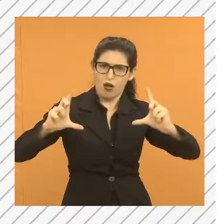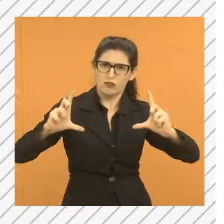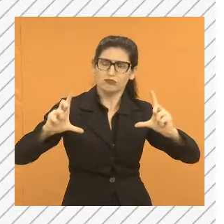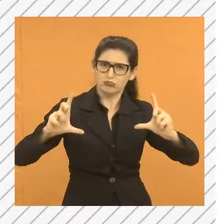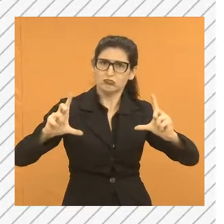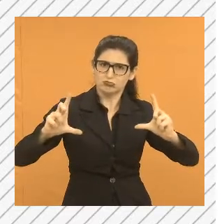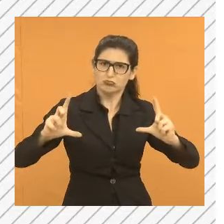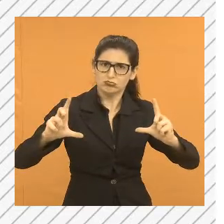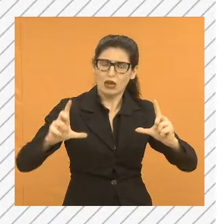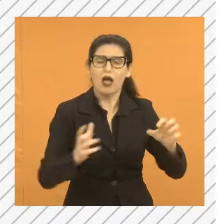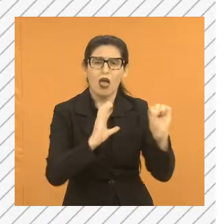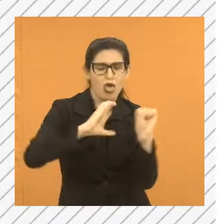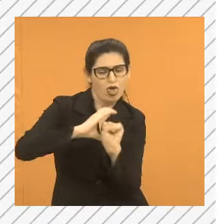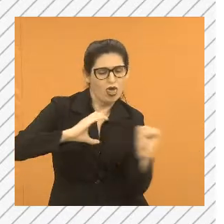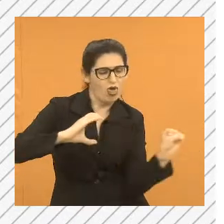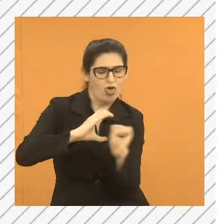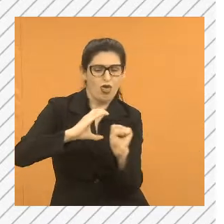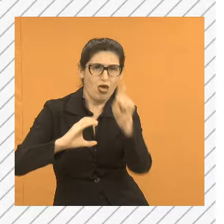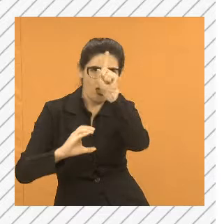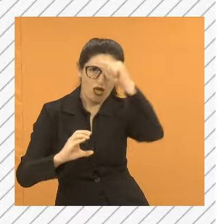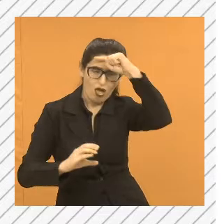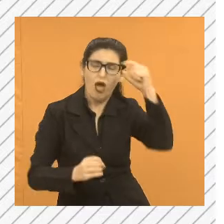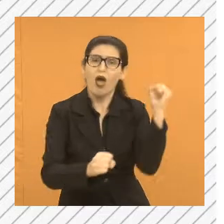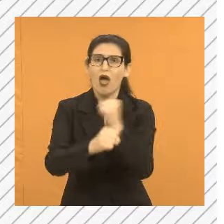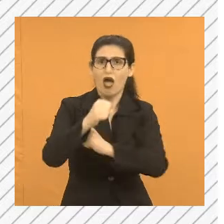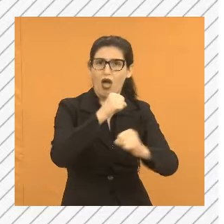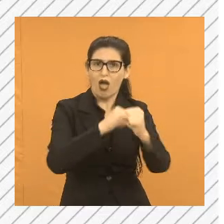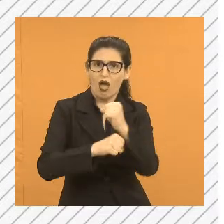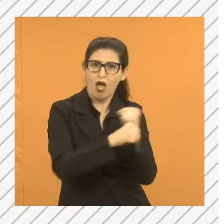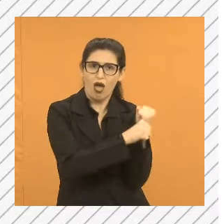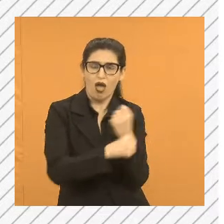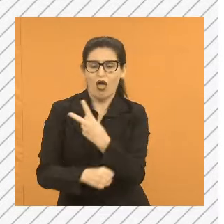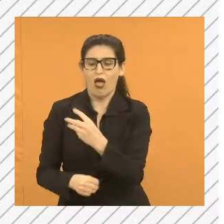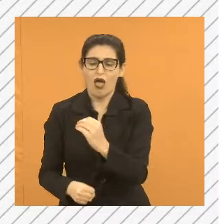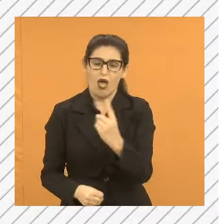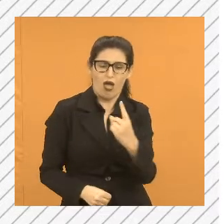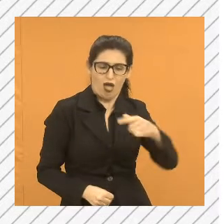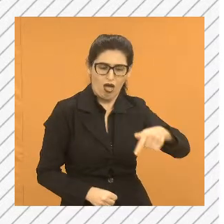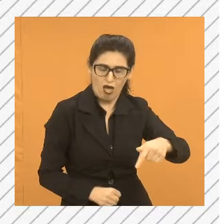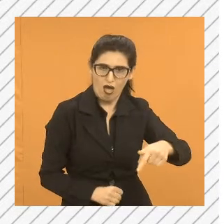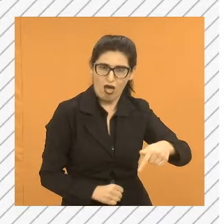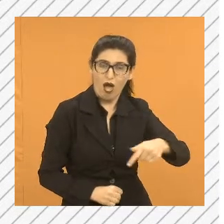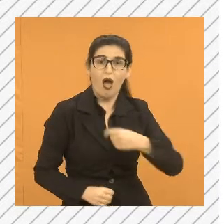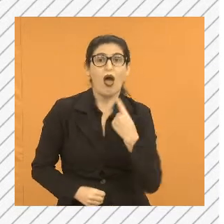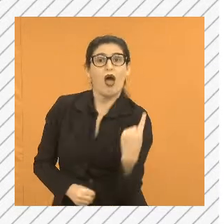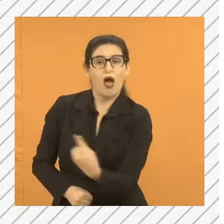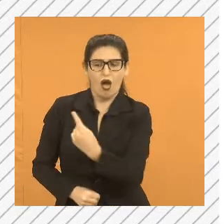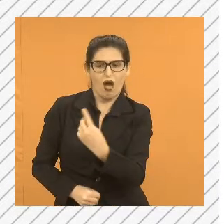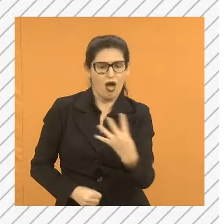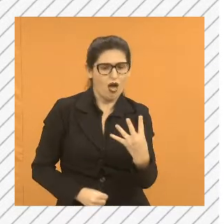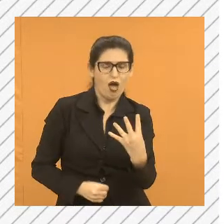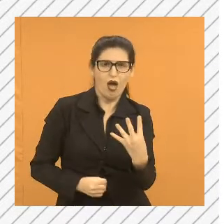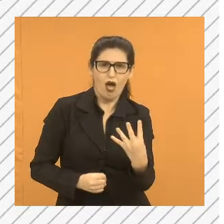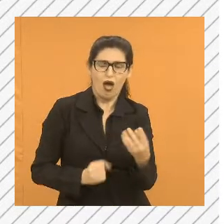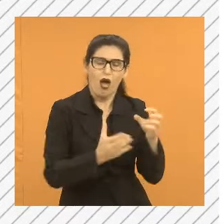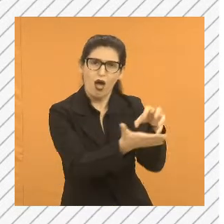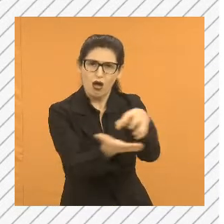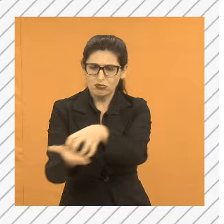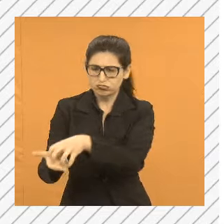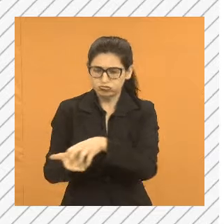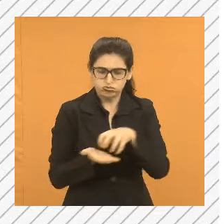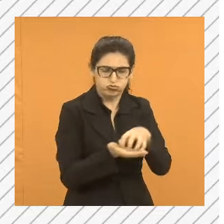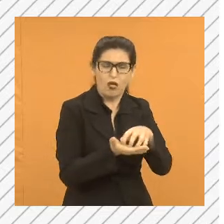na Santa Casa. Entre os anos de 2017, tivemos um salto de 14 leitos que